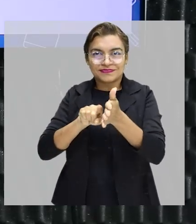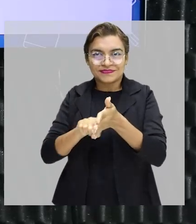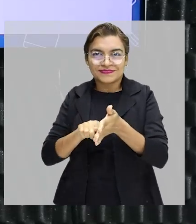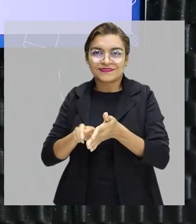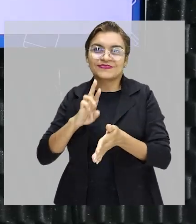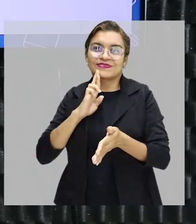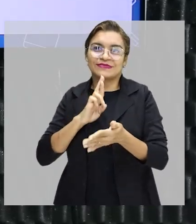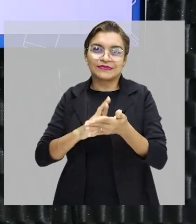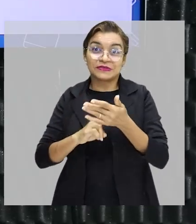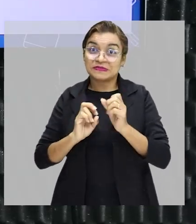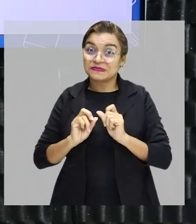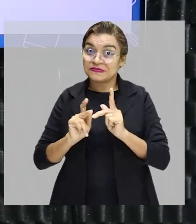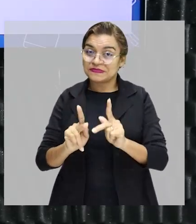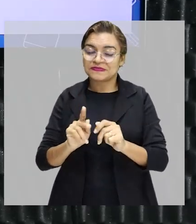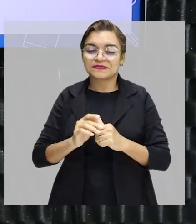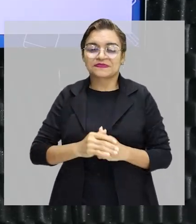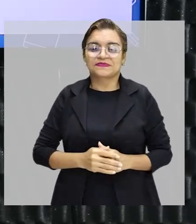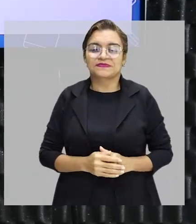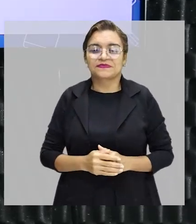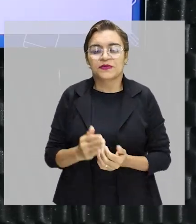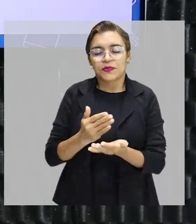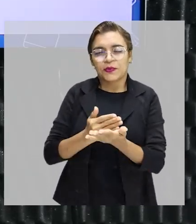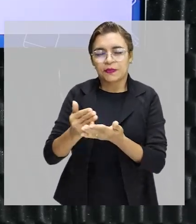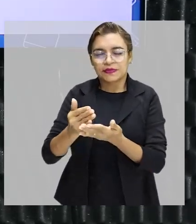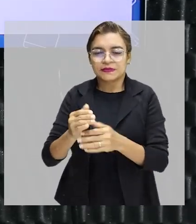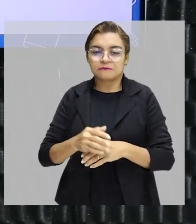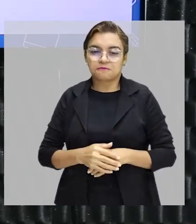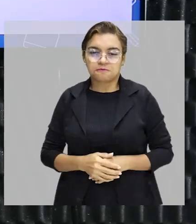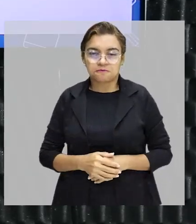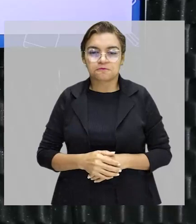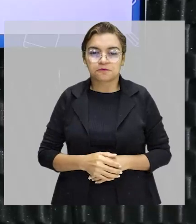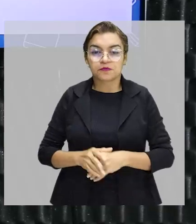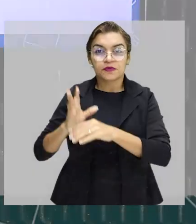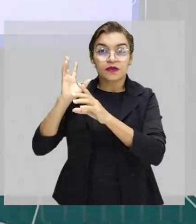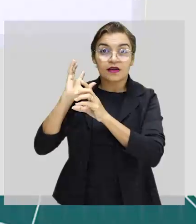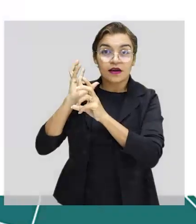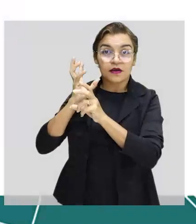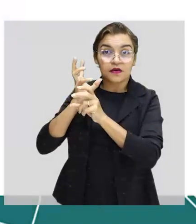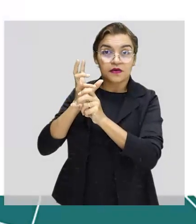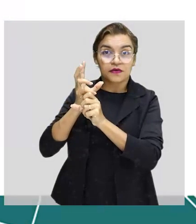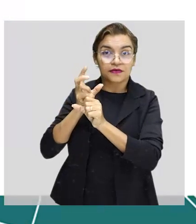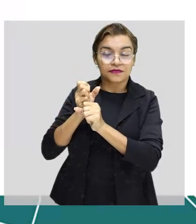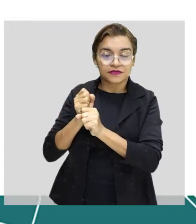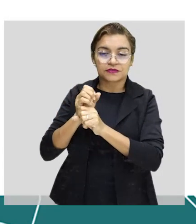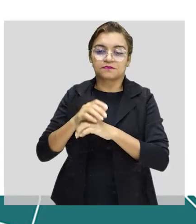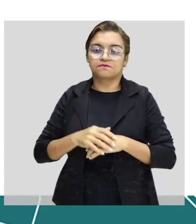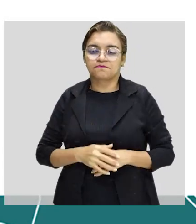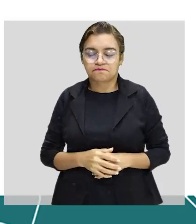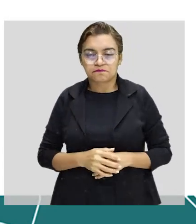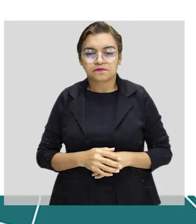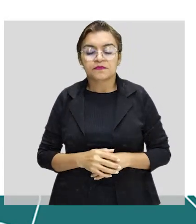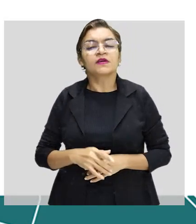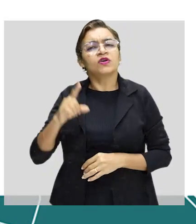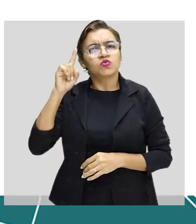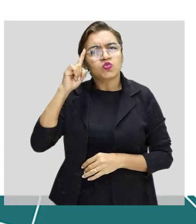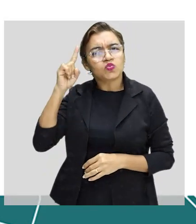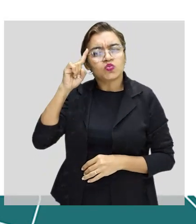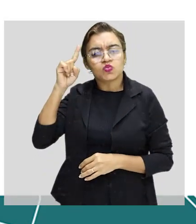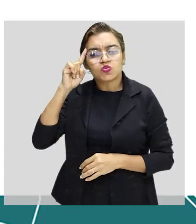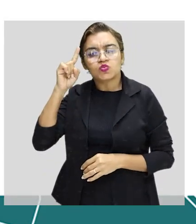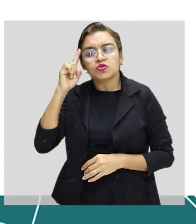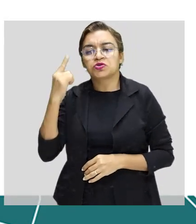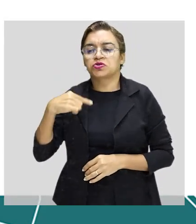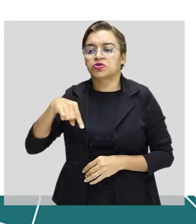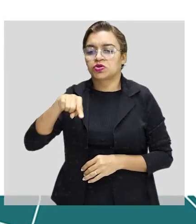exercícios. Beleza? Então vamos iniciar, ok? Então, no cotidiano, ok, as reações